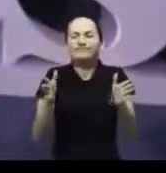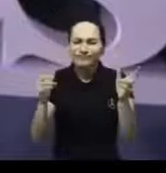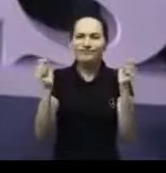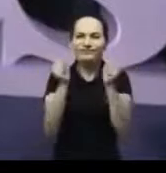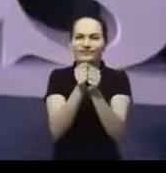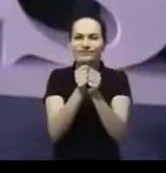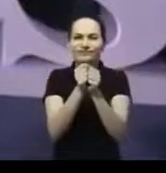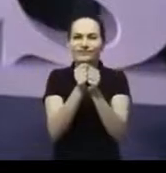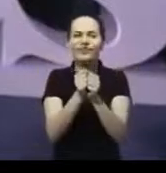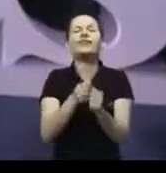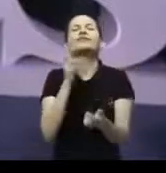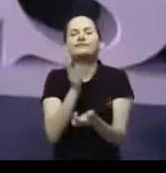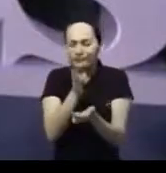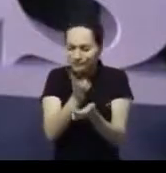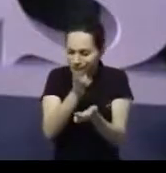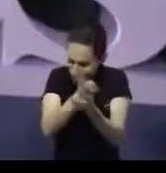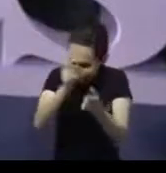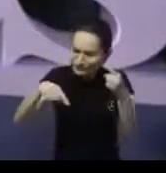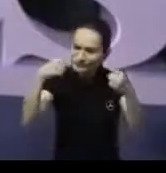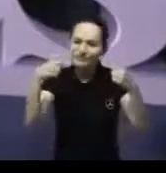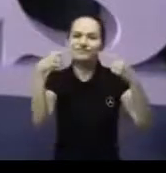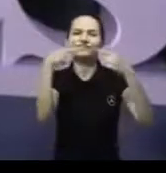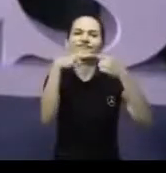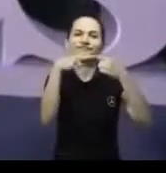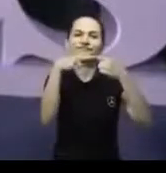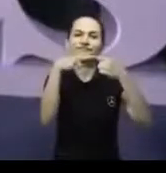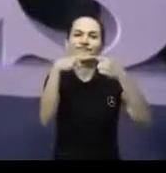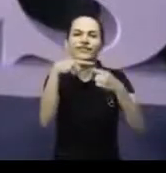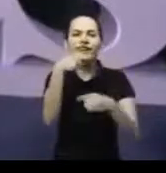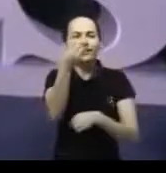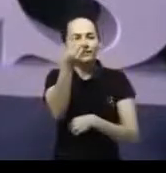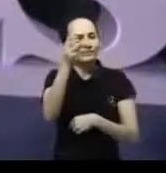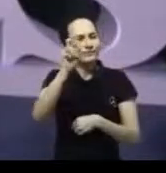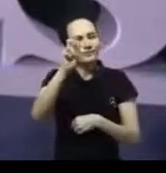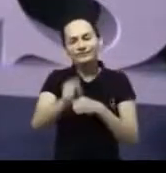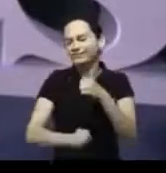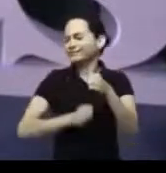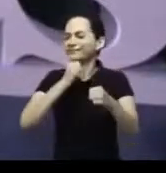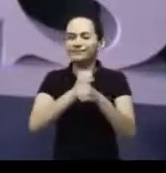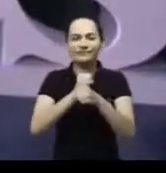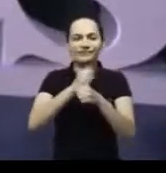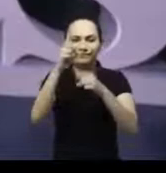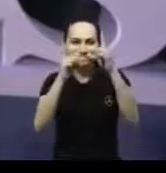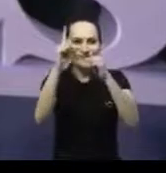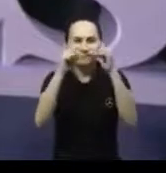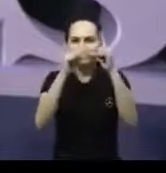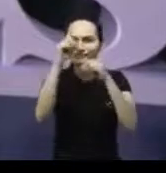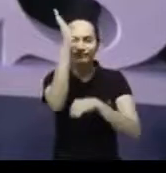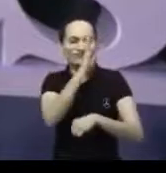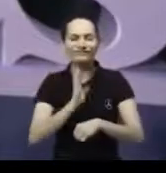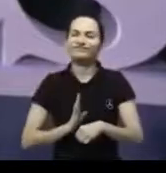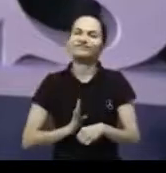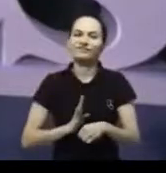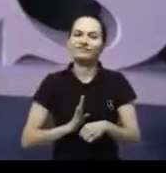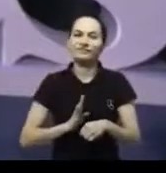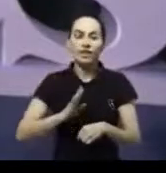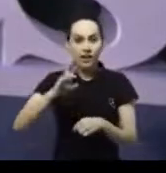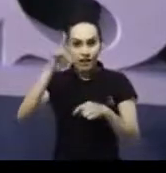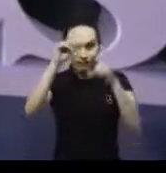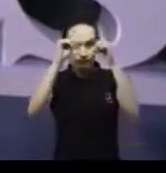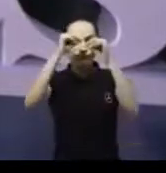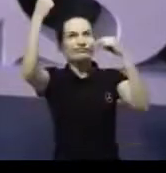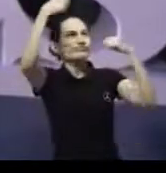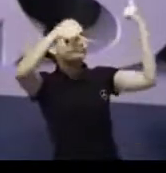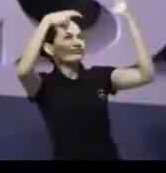temos juntos o mesmo propósito são 65 anos de mercedes-benz do Brasil uma